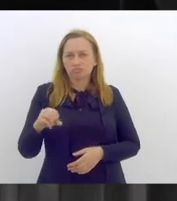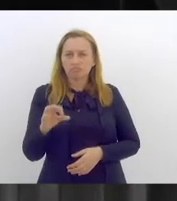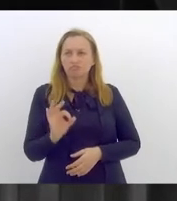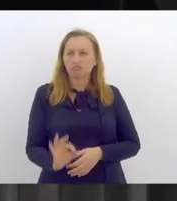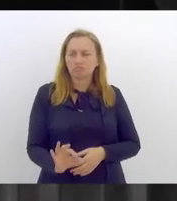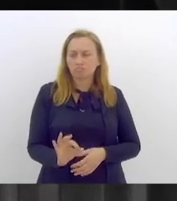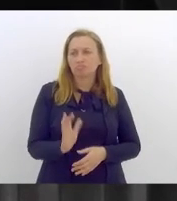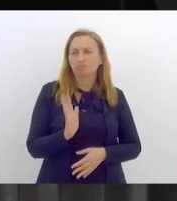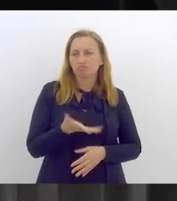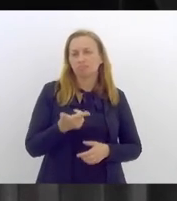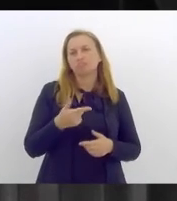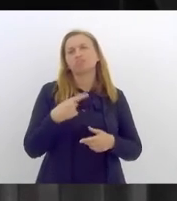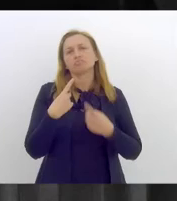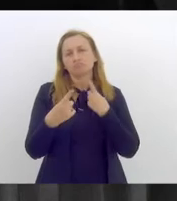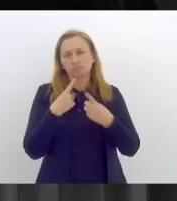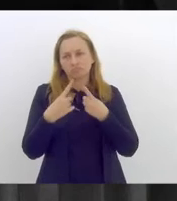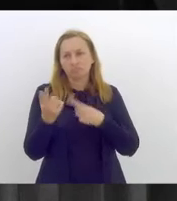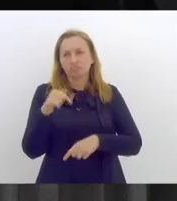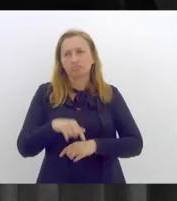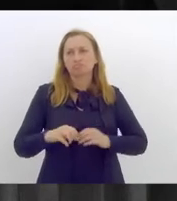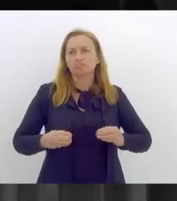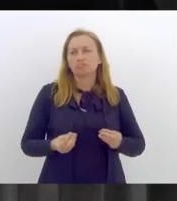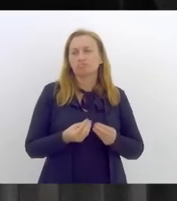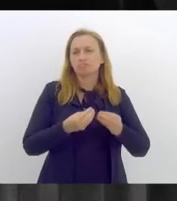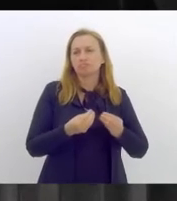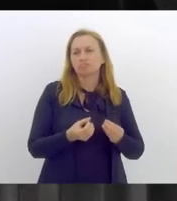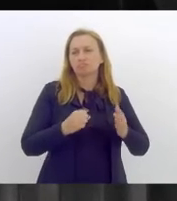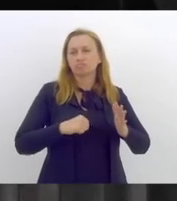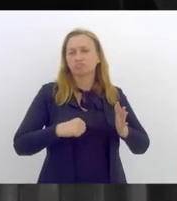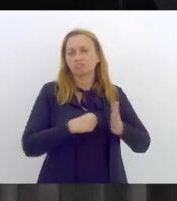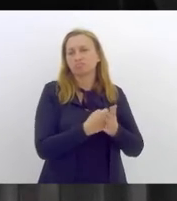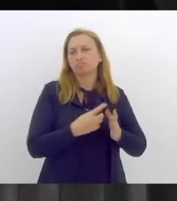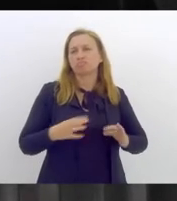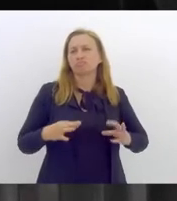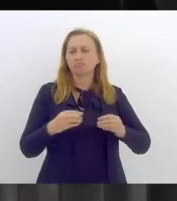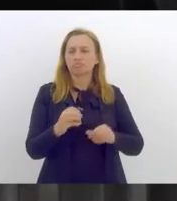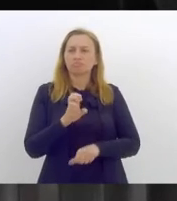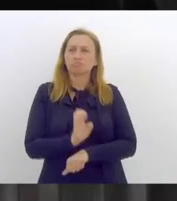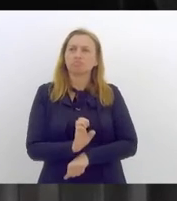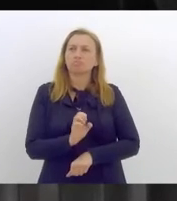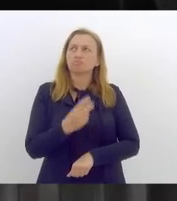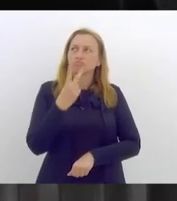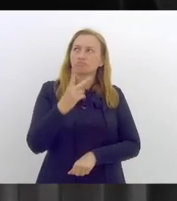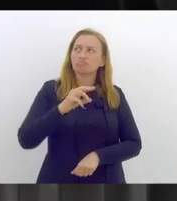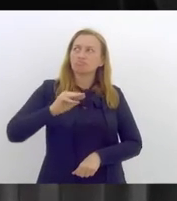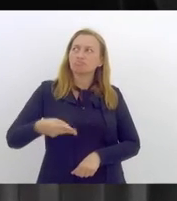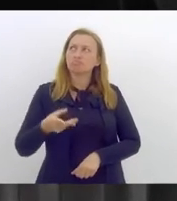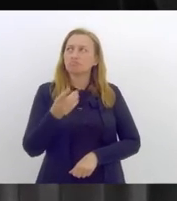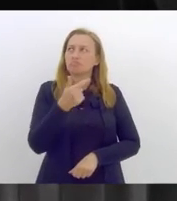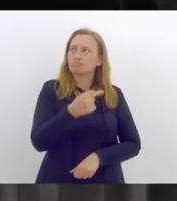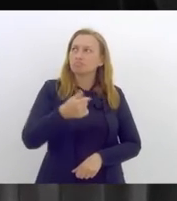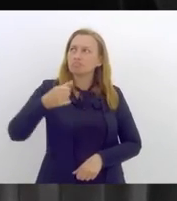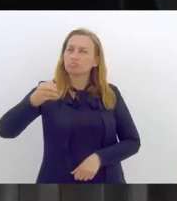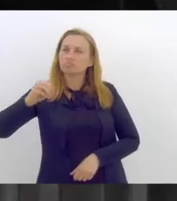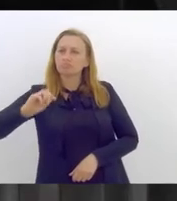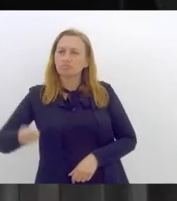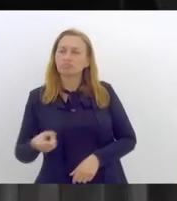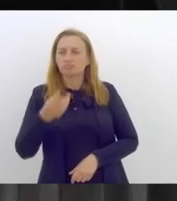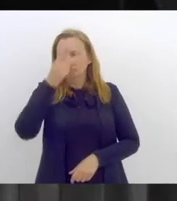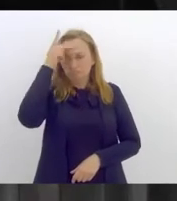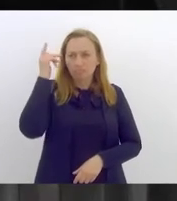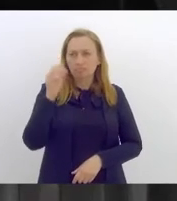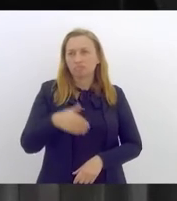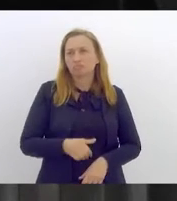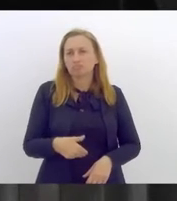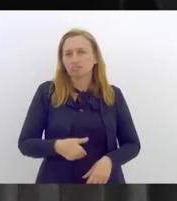e aqui já foi amplamente dito o impacto disso para um Estado que tem 2 milhões e 700 mil pessoas com fome,